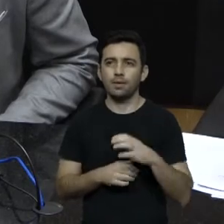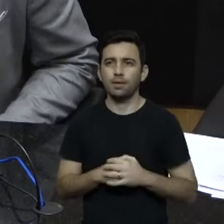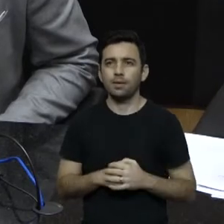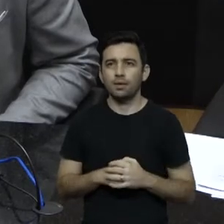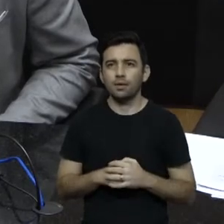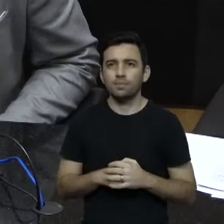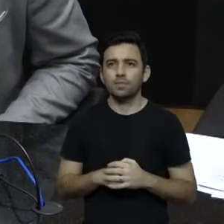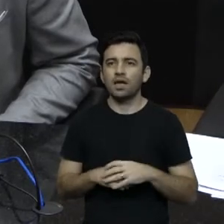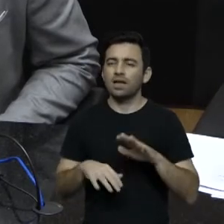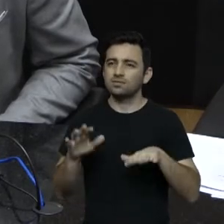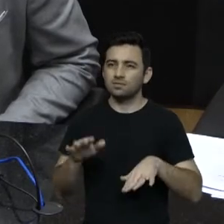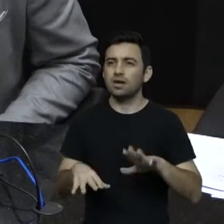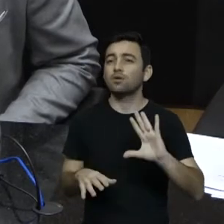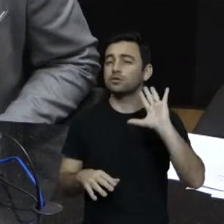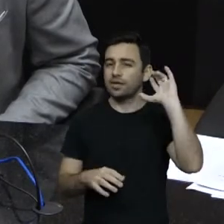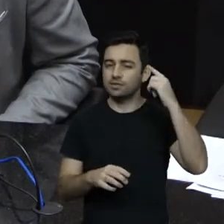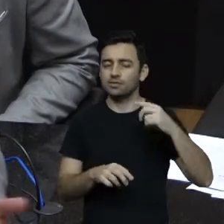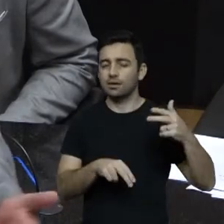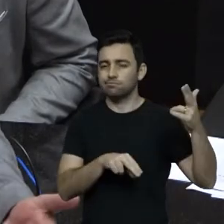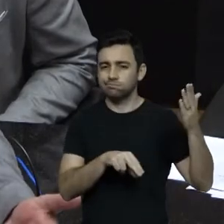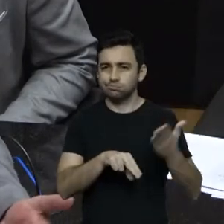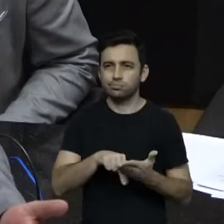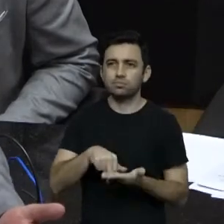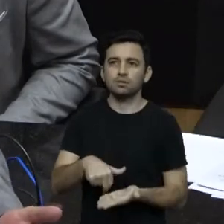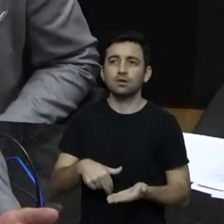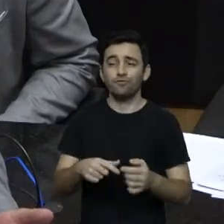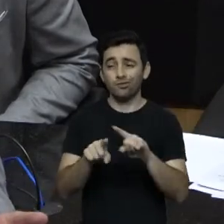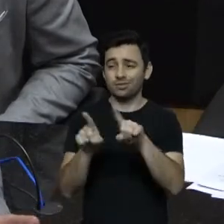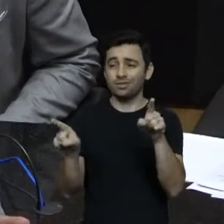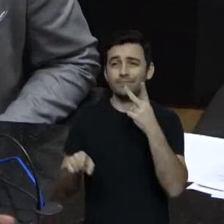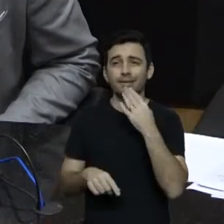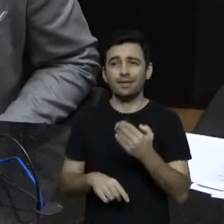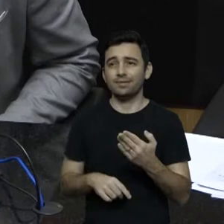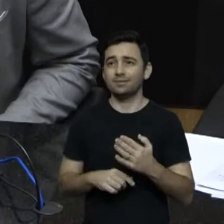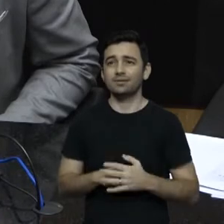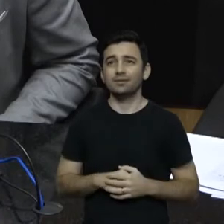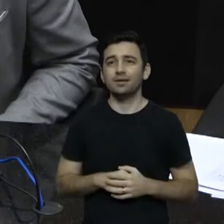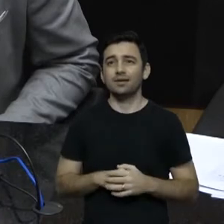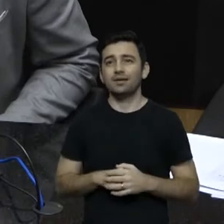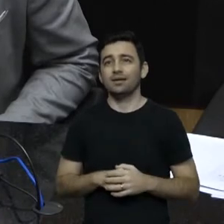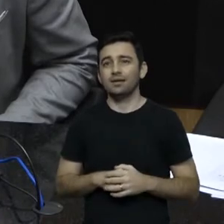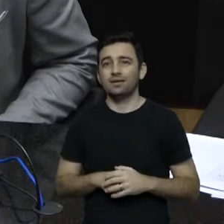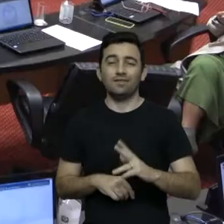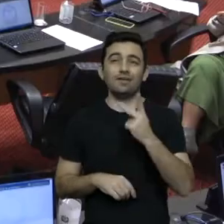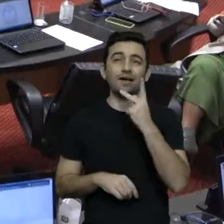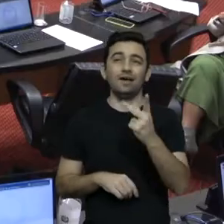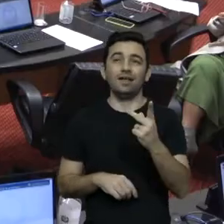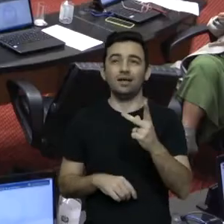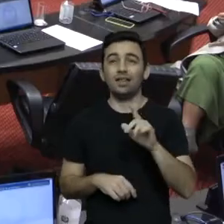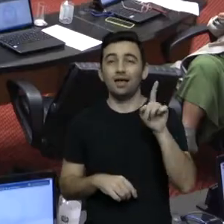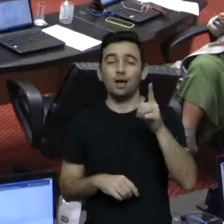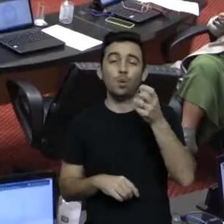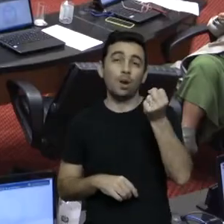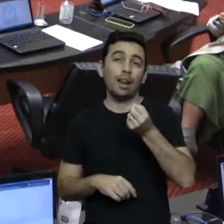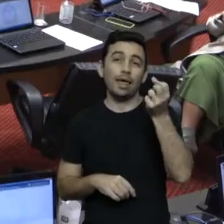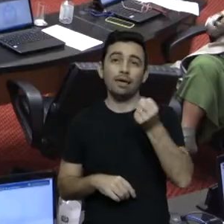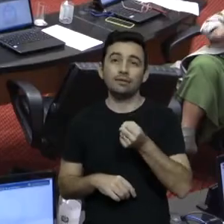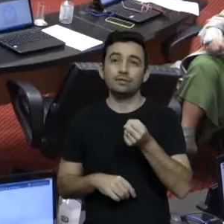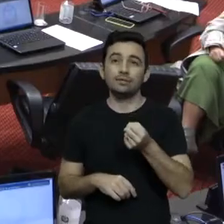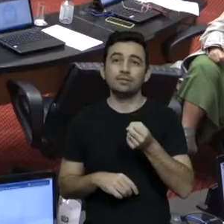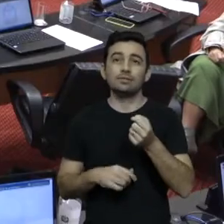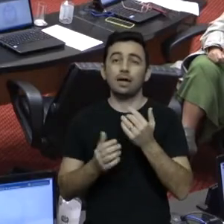falta de recebe as canelada vocês Pedem por isso vou dizer puxa o leite ficou mais